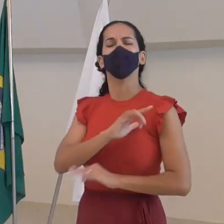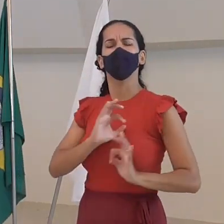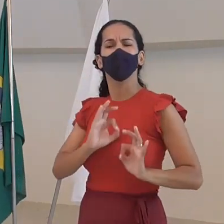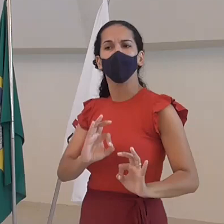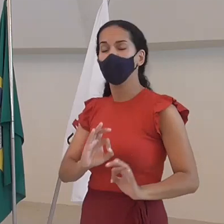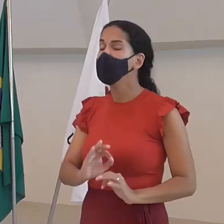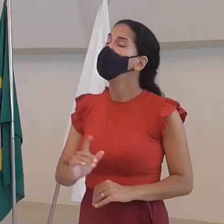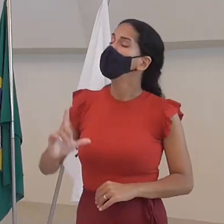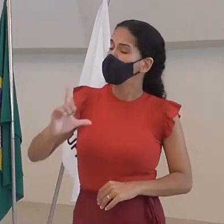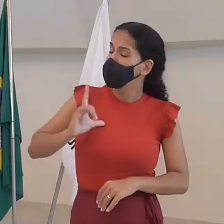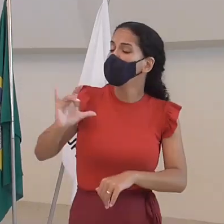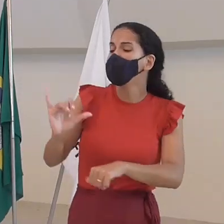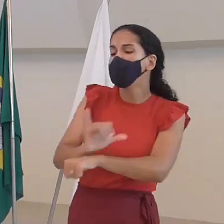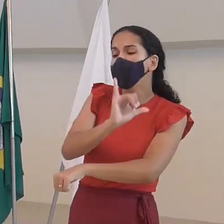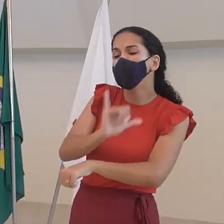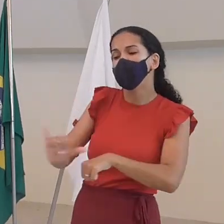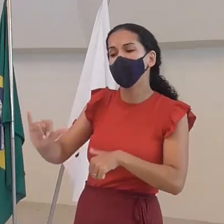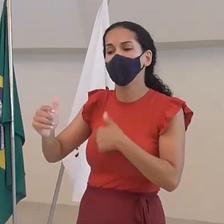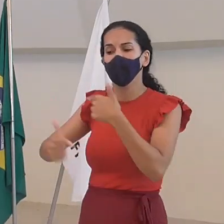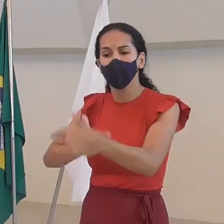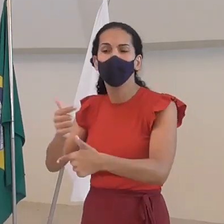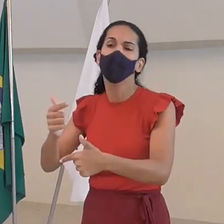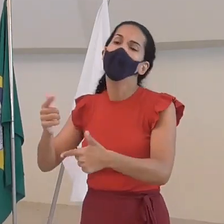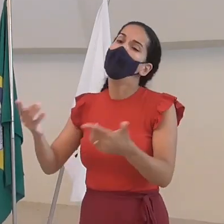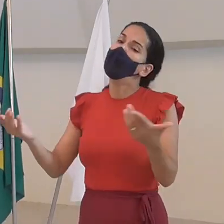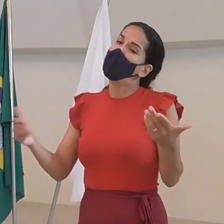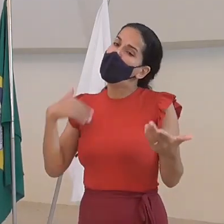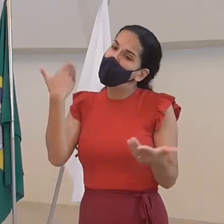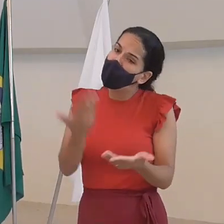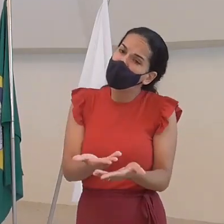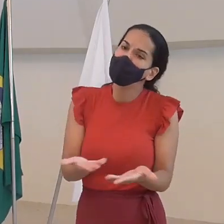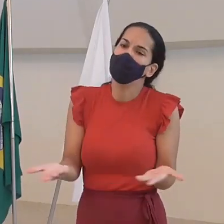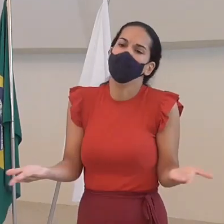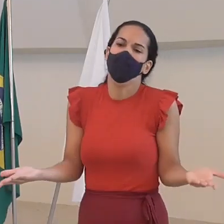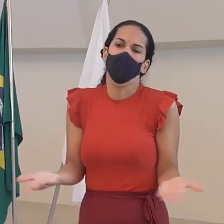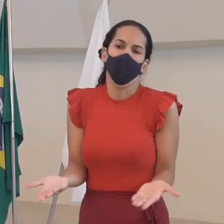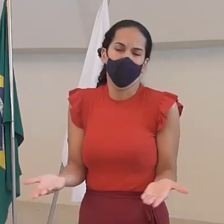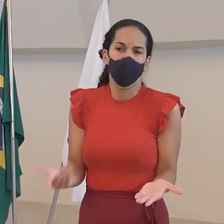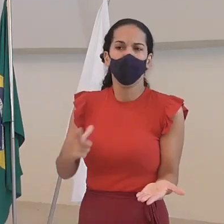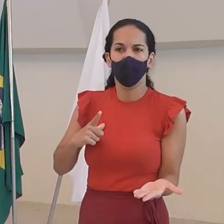feito. Vivemos em país de profundas desigualdades sociais,